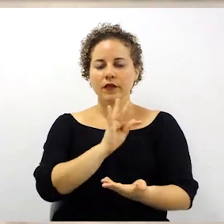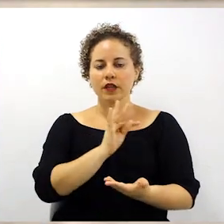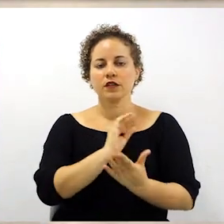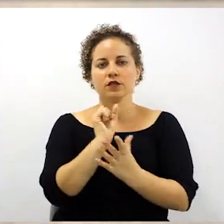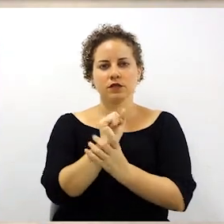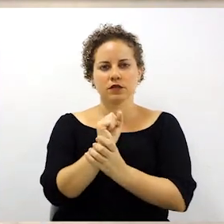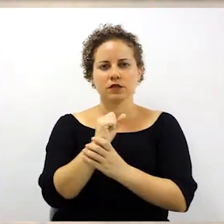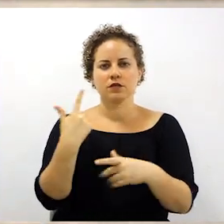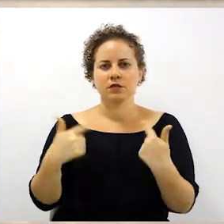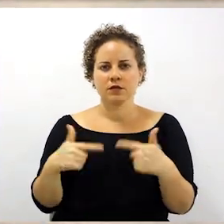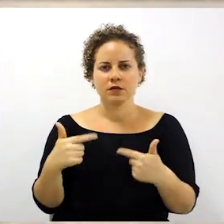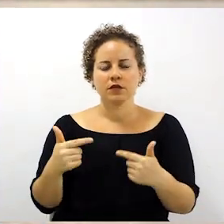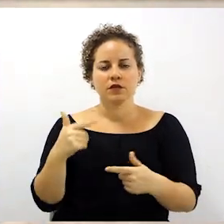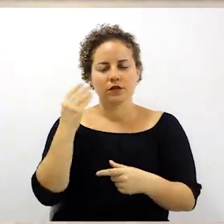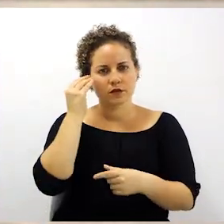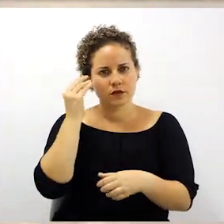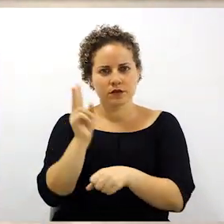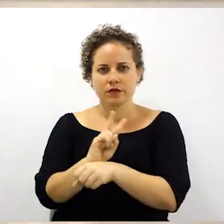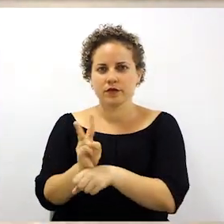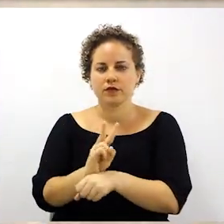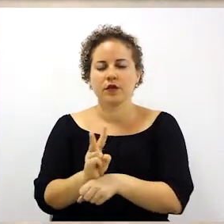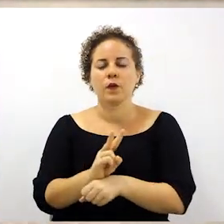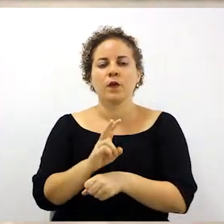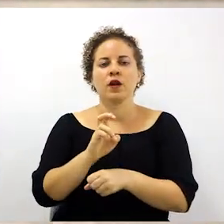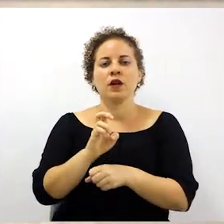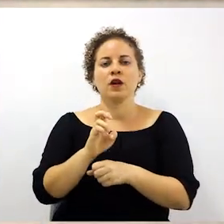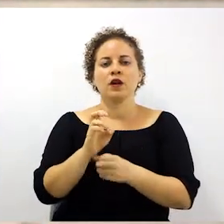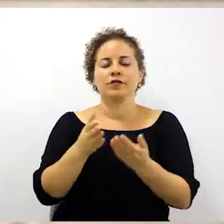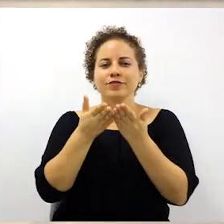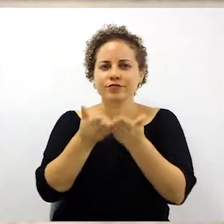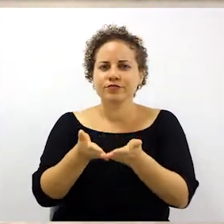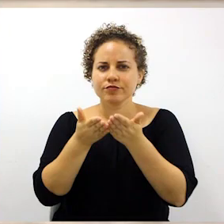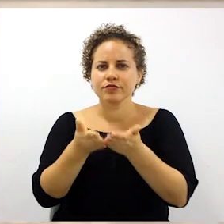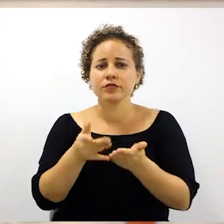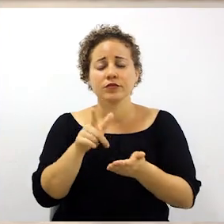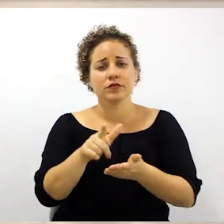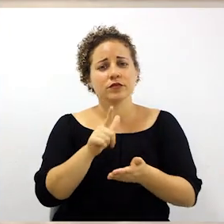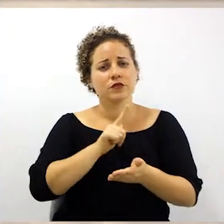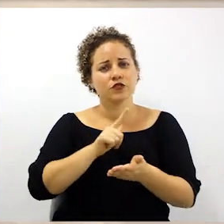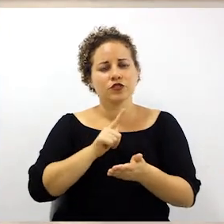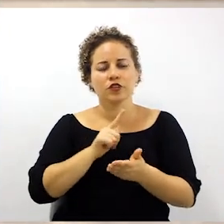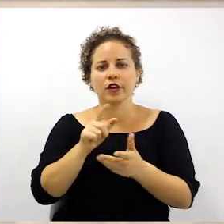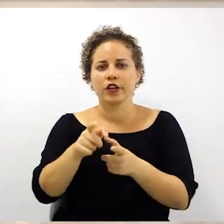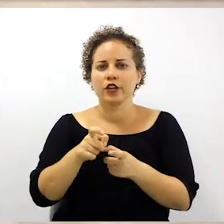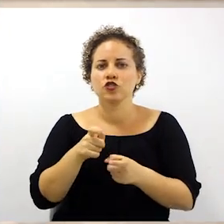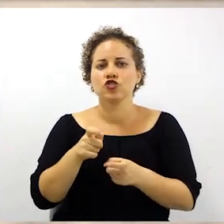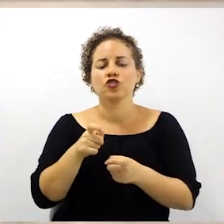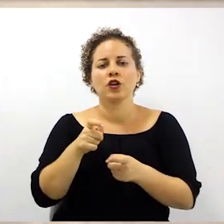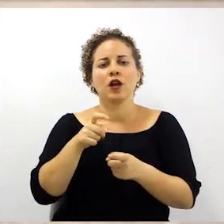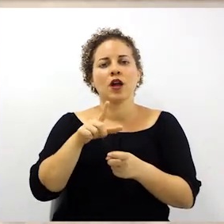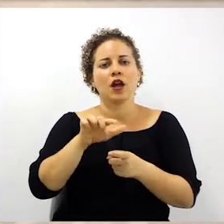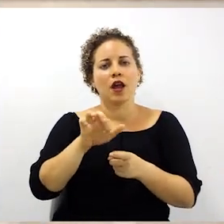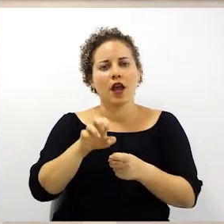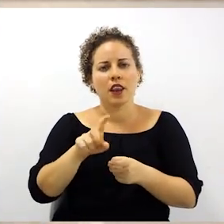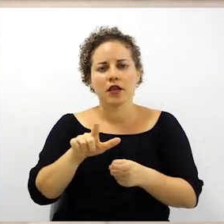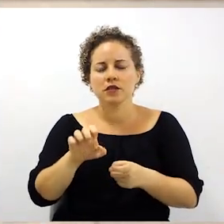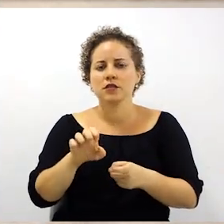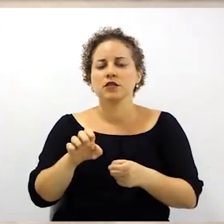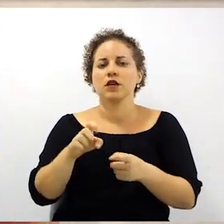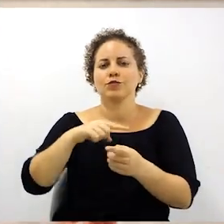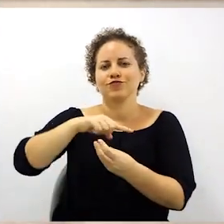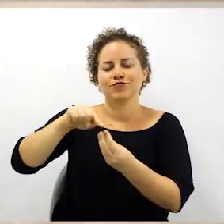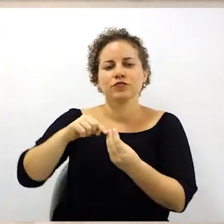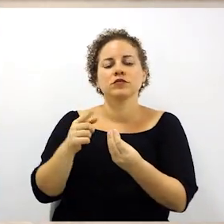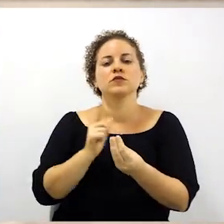em segurança, for fazer uma inspeção em uma embarcação e perceba que existe eixo, hélice, roldana